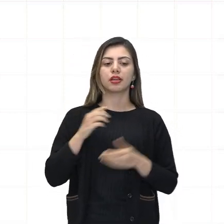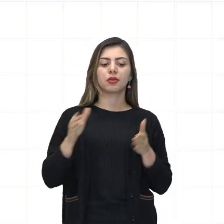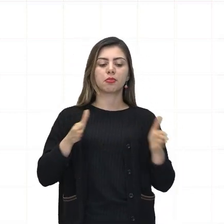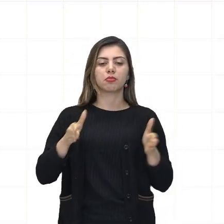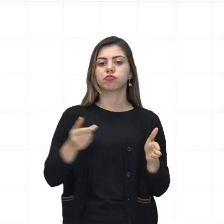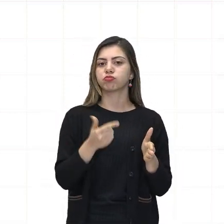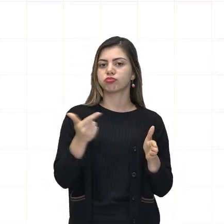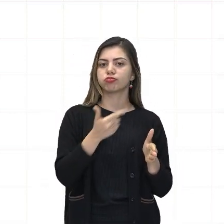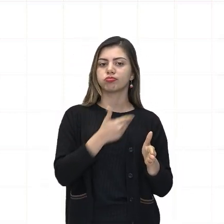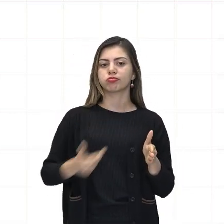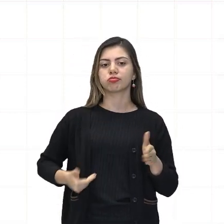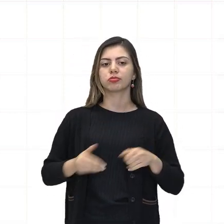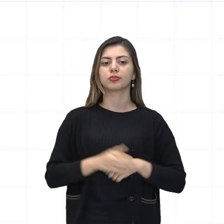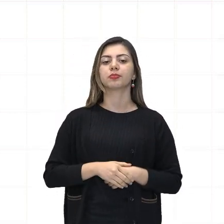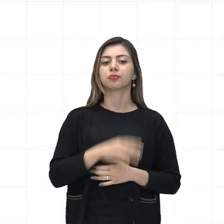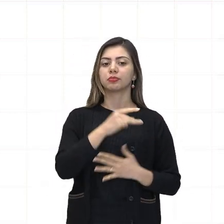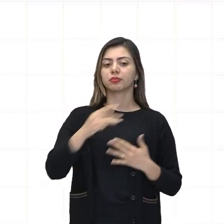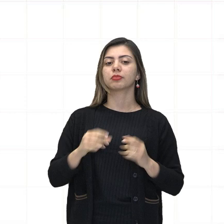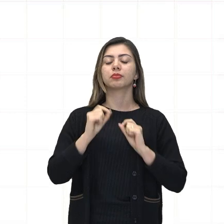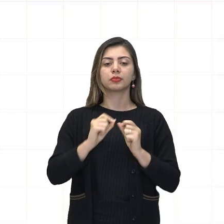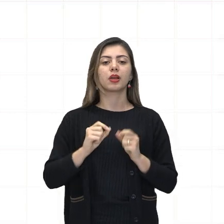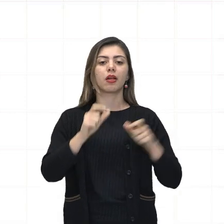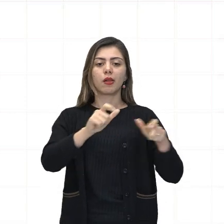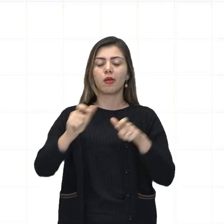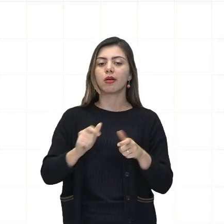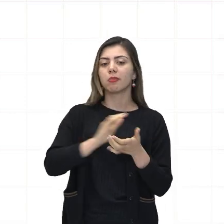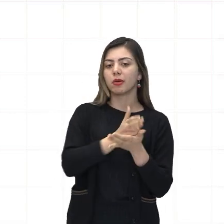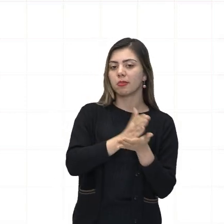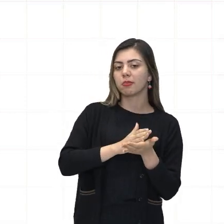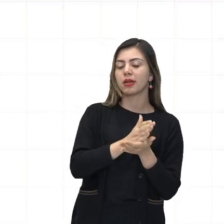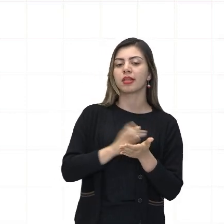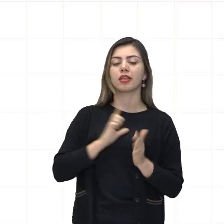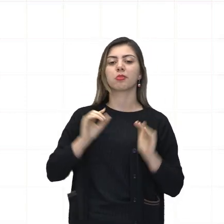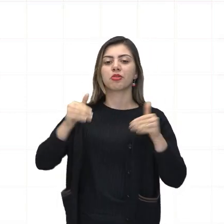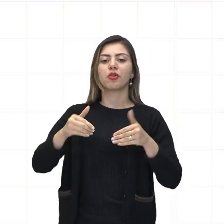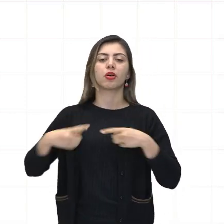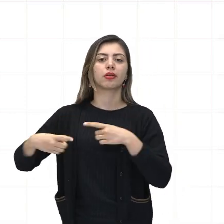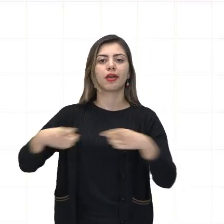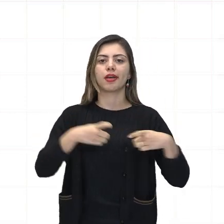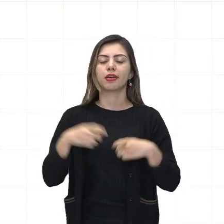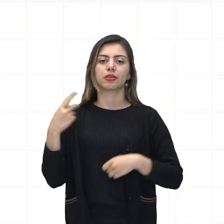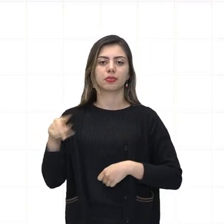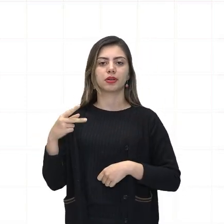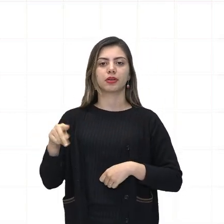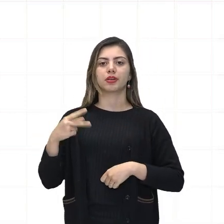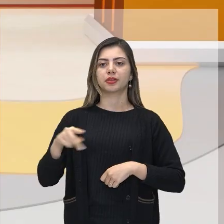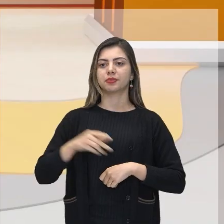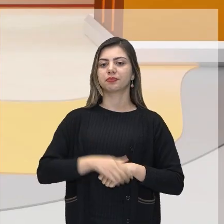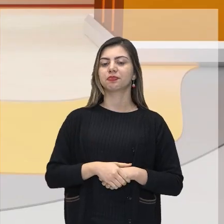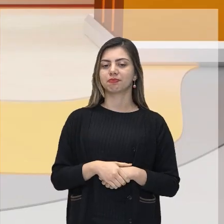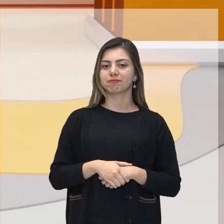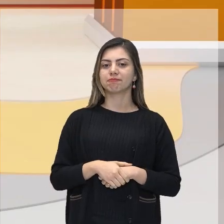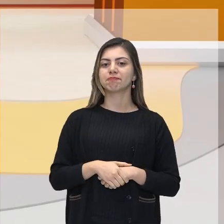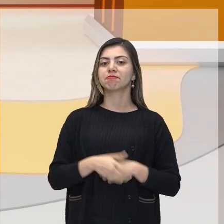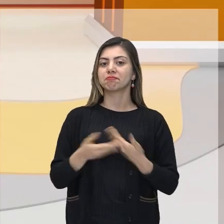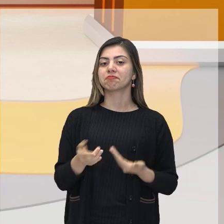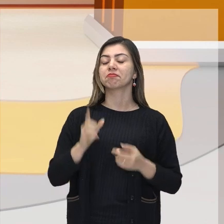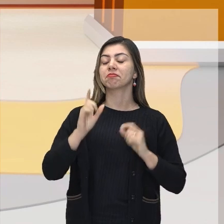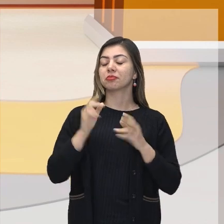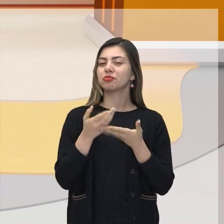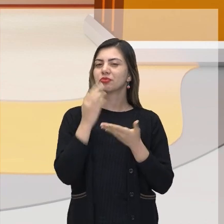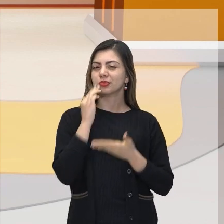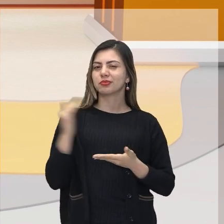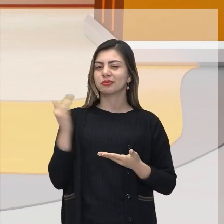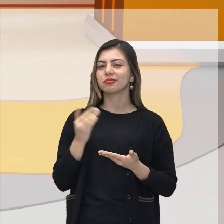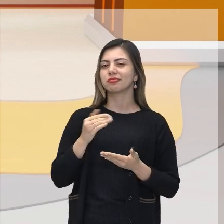do Segundo Reinado. Detalhamento, territórios e as fronteiras, a Guerra do Paraguai. Territórios e fronteiras, a Guerra